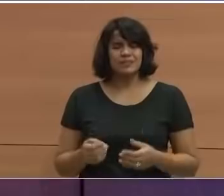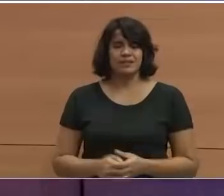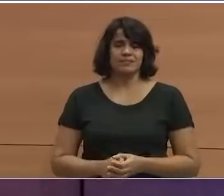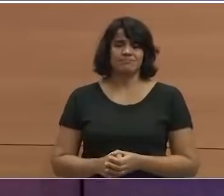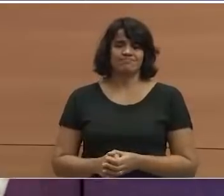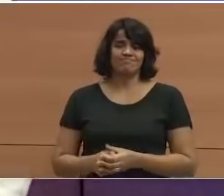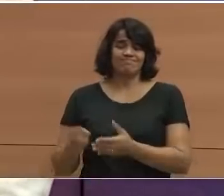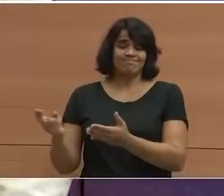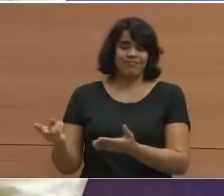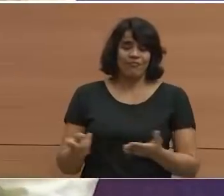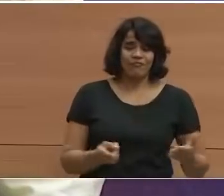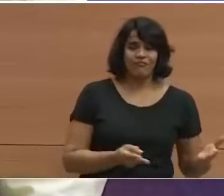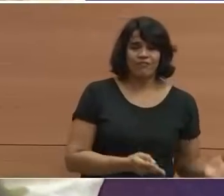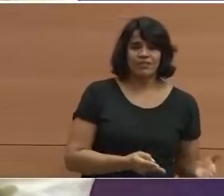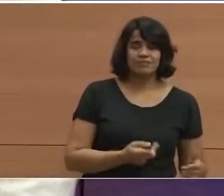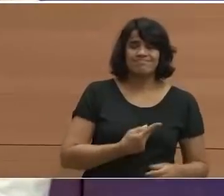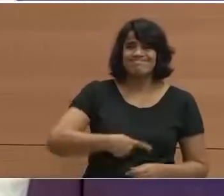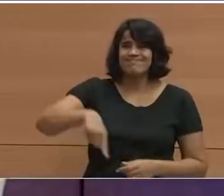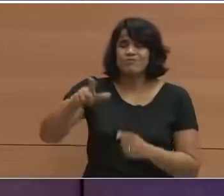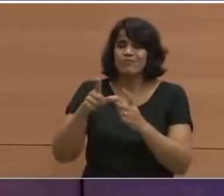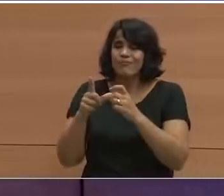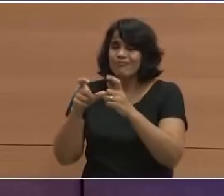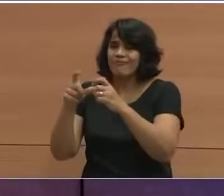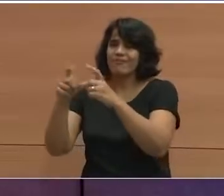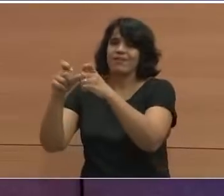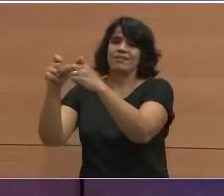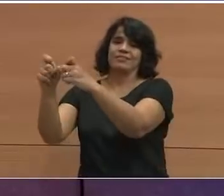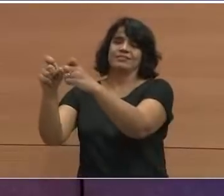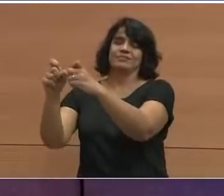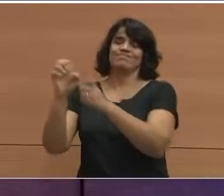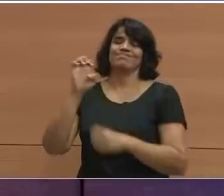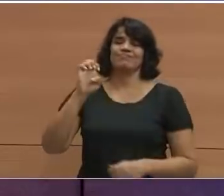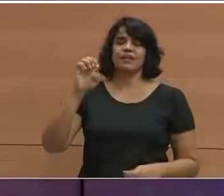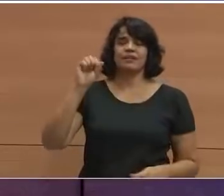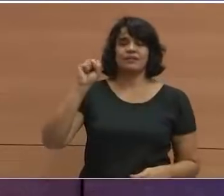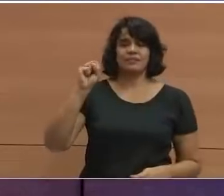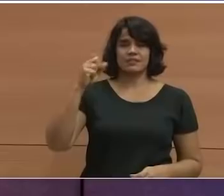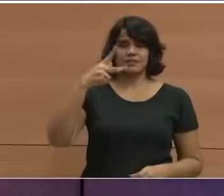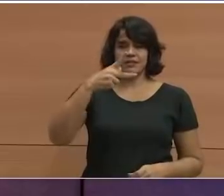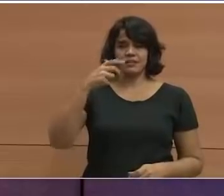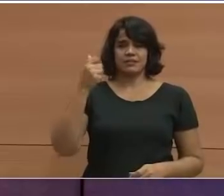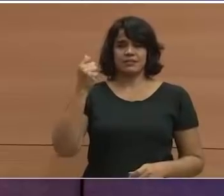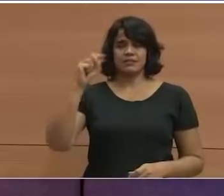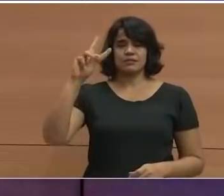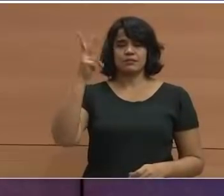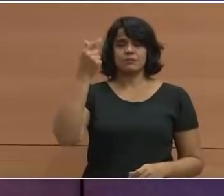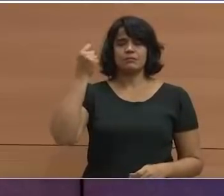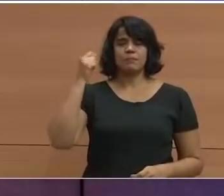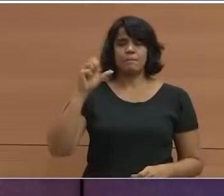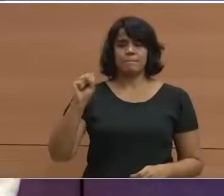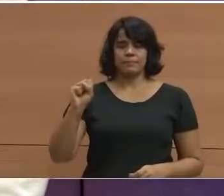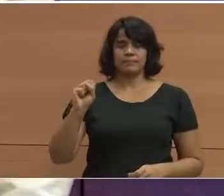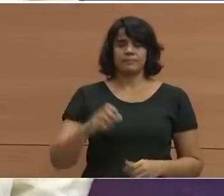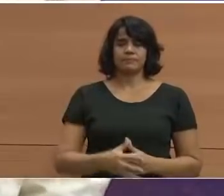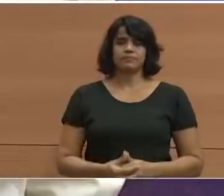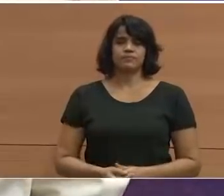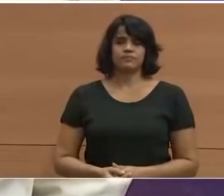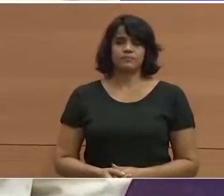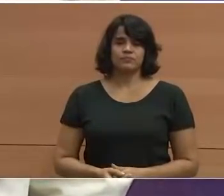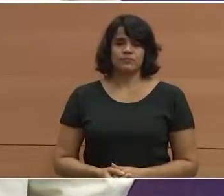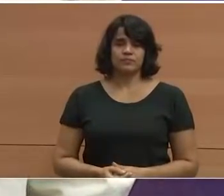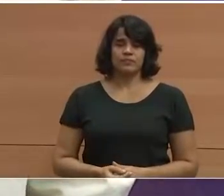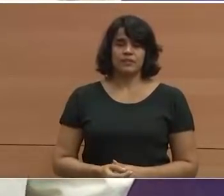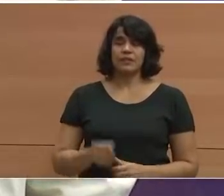Ele pôs na sua cabeça que, porque ele foi encarregado por Deus para pregar o evangelho aos